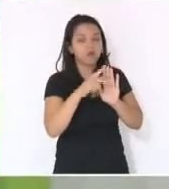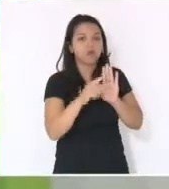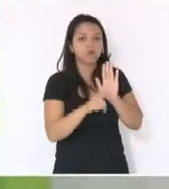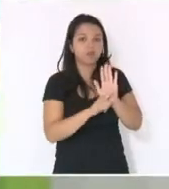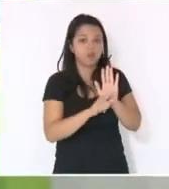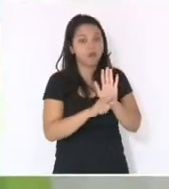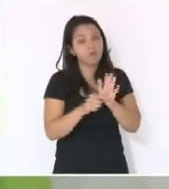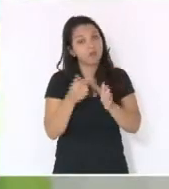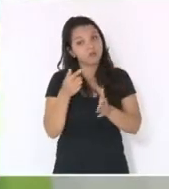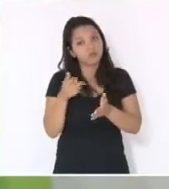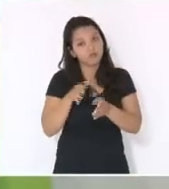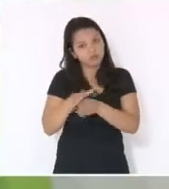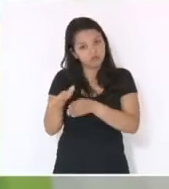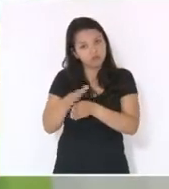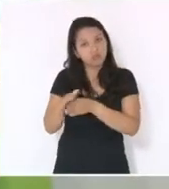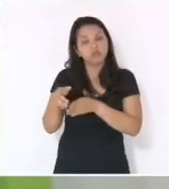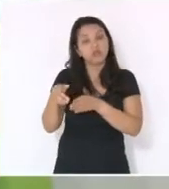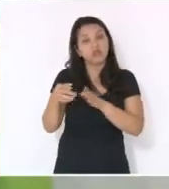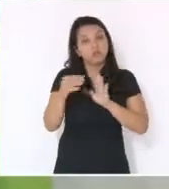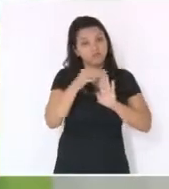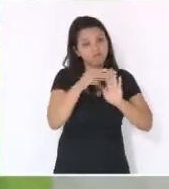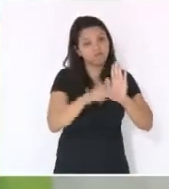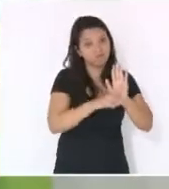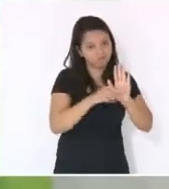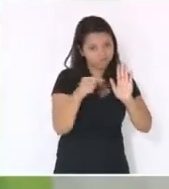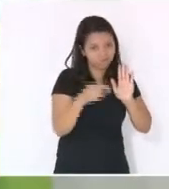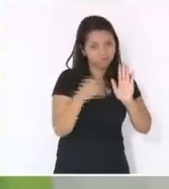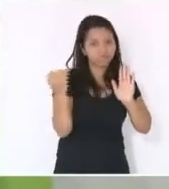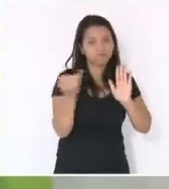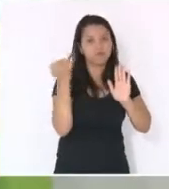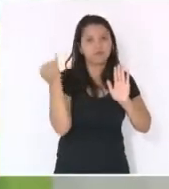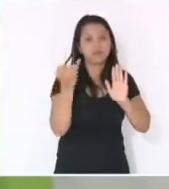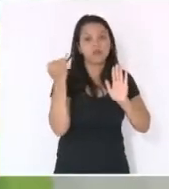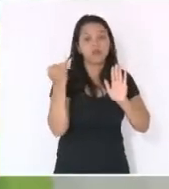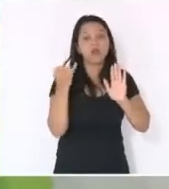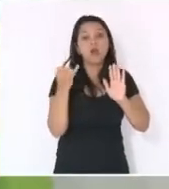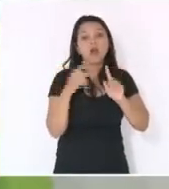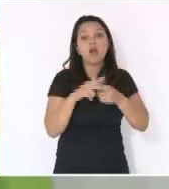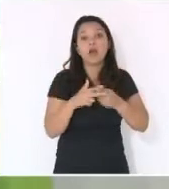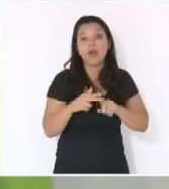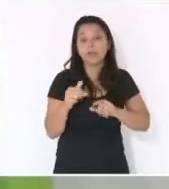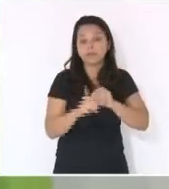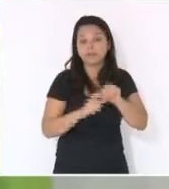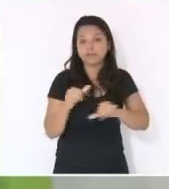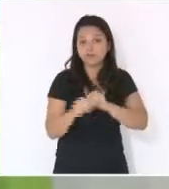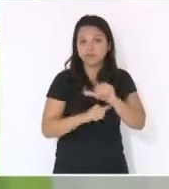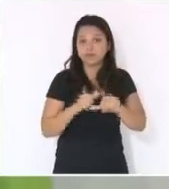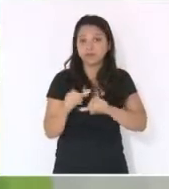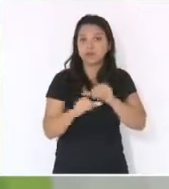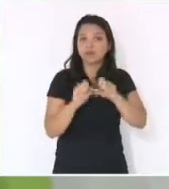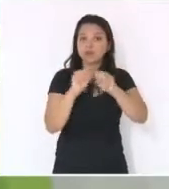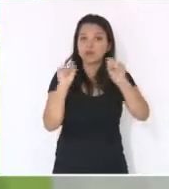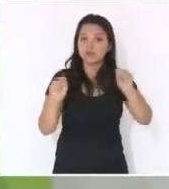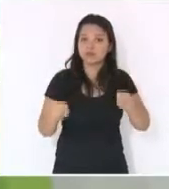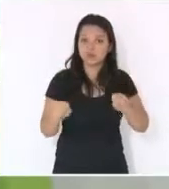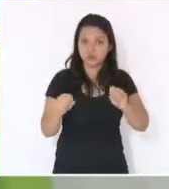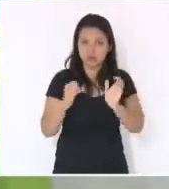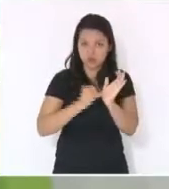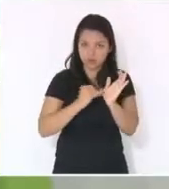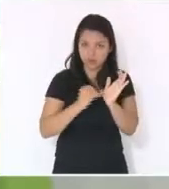medida provisória, é também uma reparação do sistema tributário do setor da